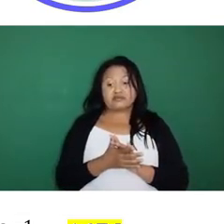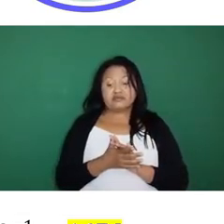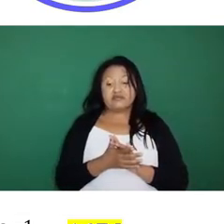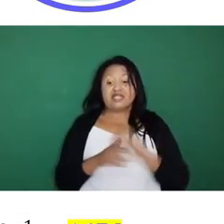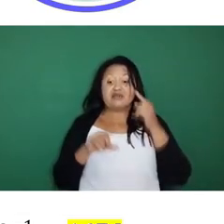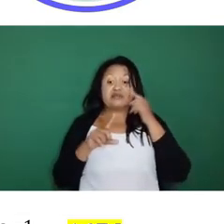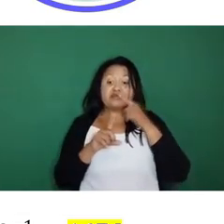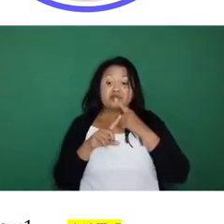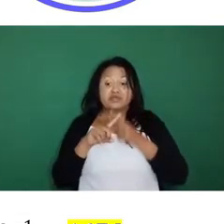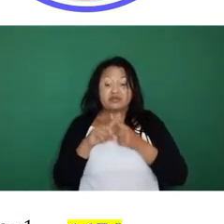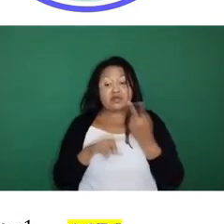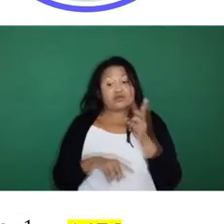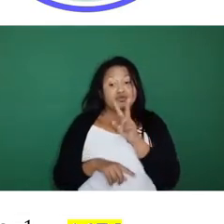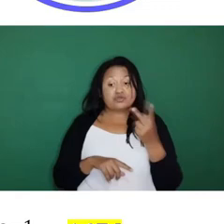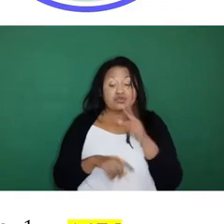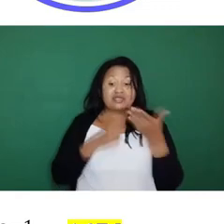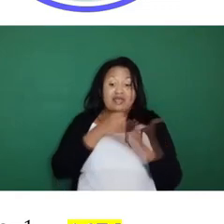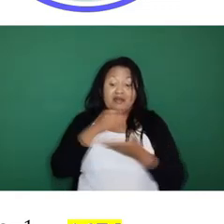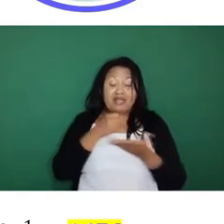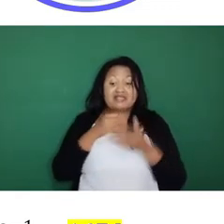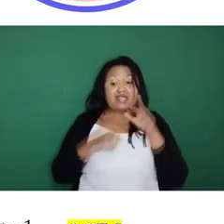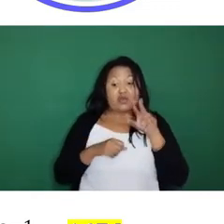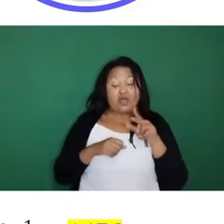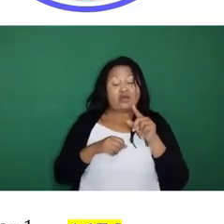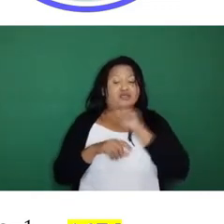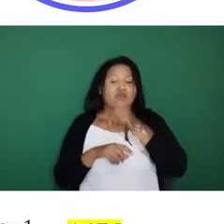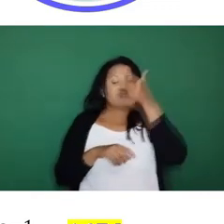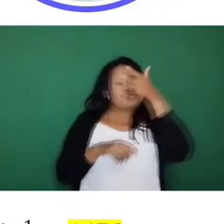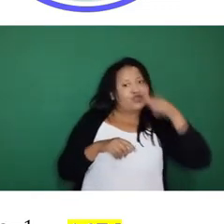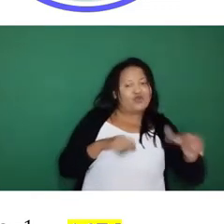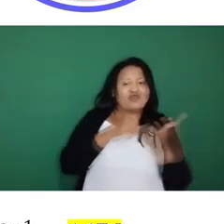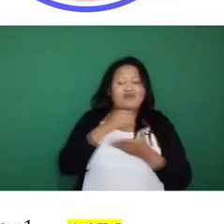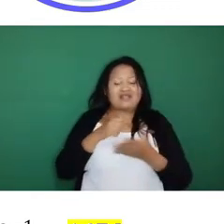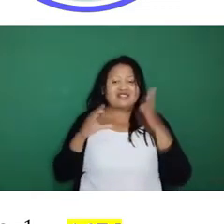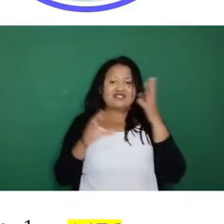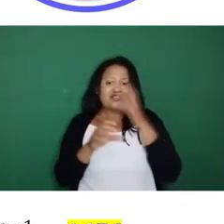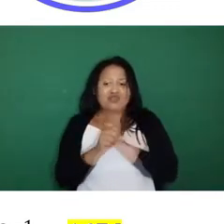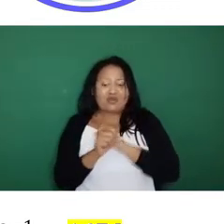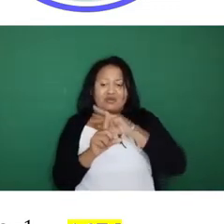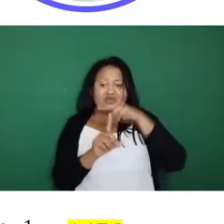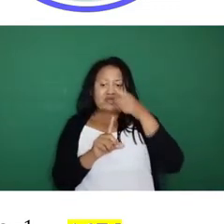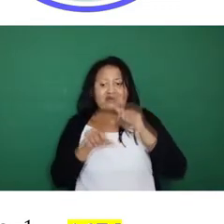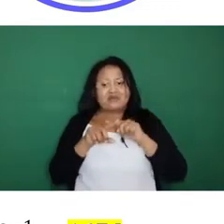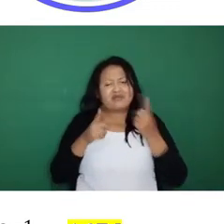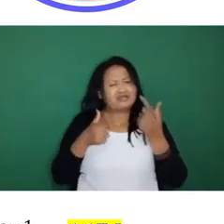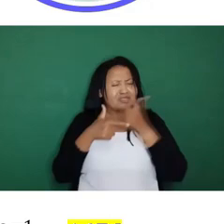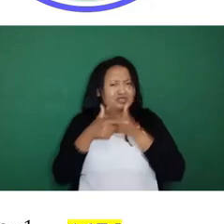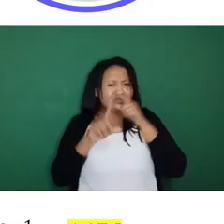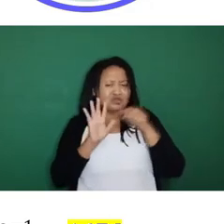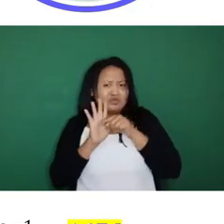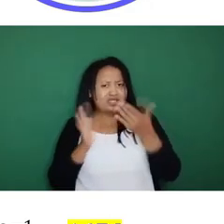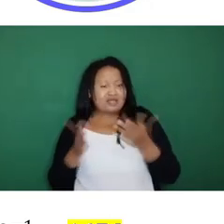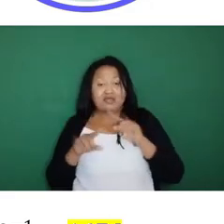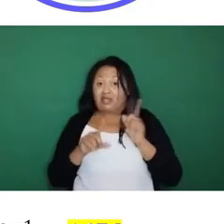multiplicando esses dois Como as bases são iguais Eu repito a base e somos expoentes você vai dizer ah mas é que não tem menos um ano subtrair não